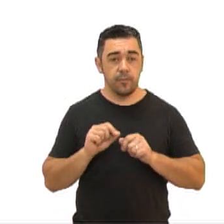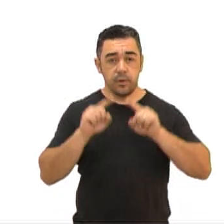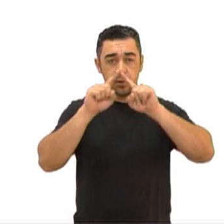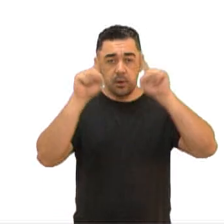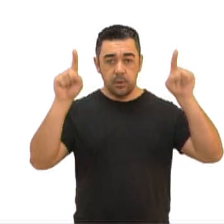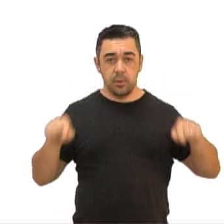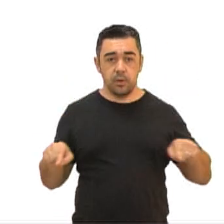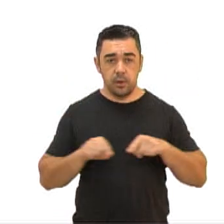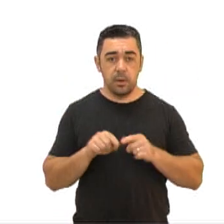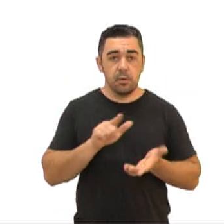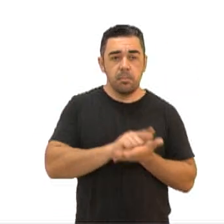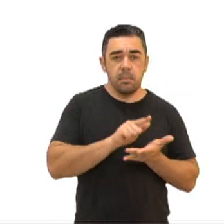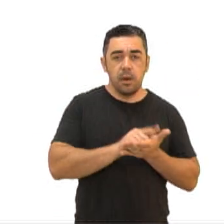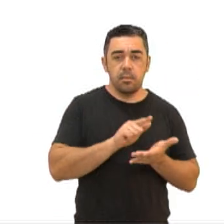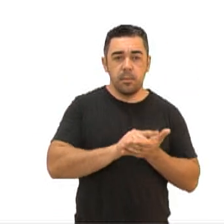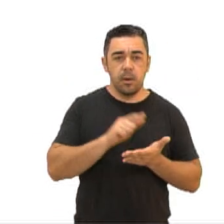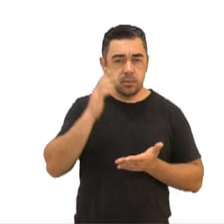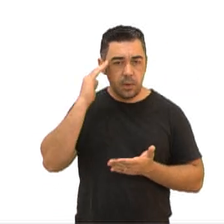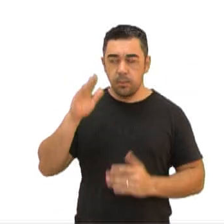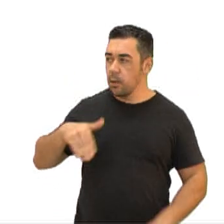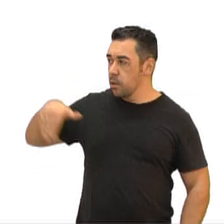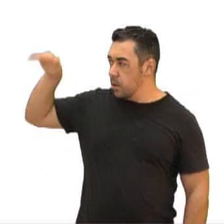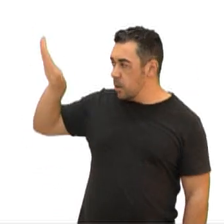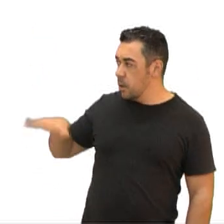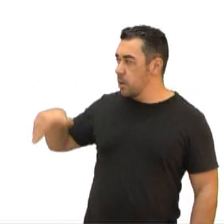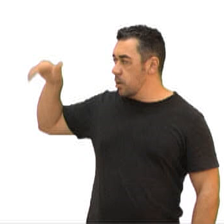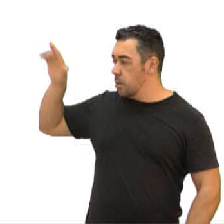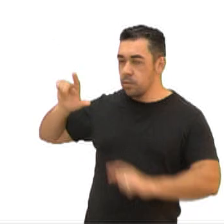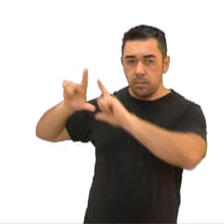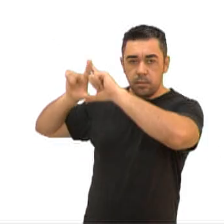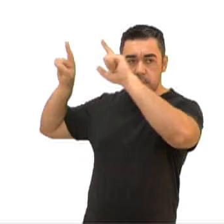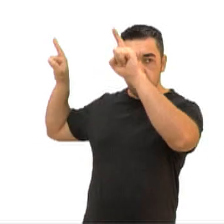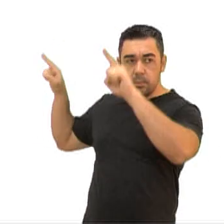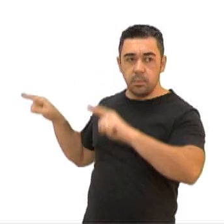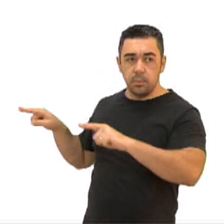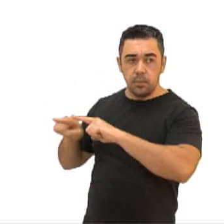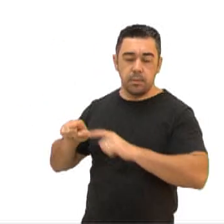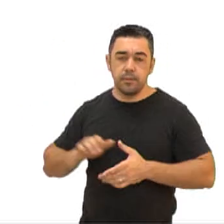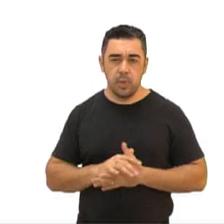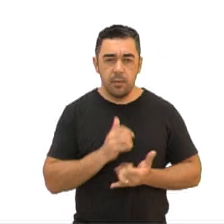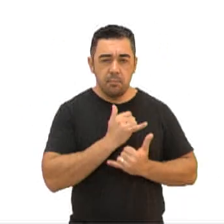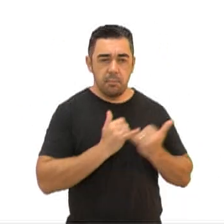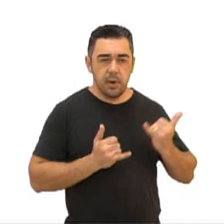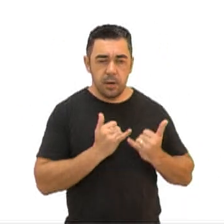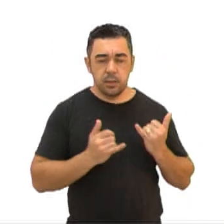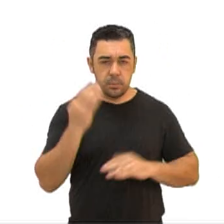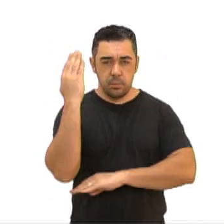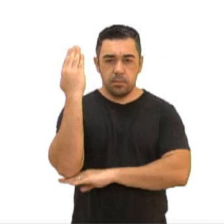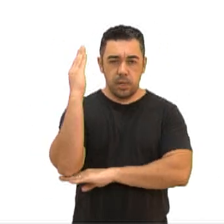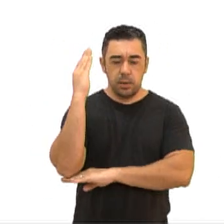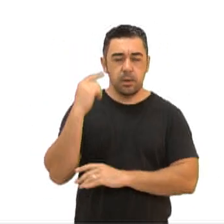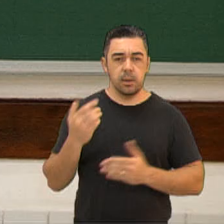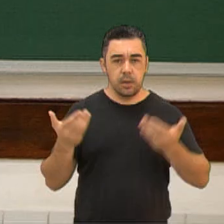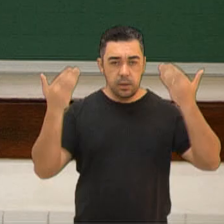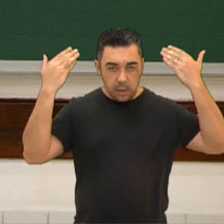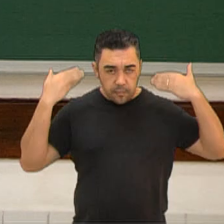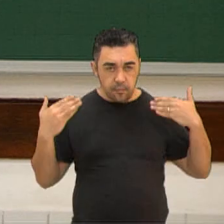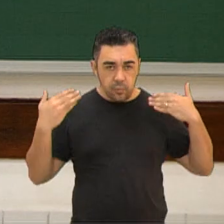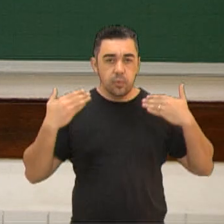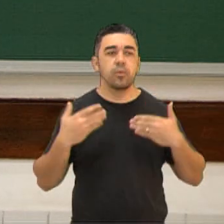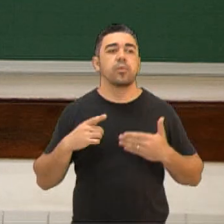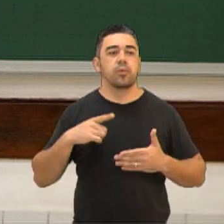era o papel de parede. Esse efeito aqui imitando madeira é o papel de parede, essa no fundo também.